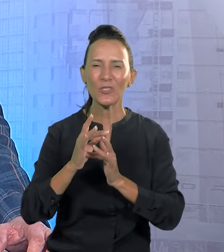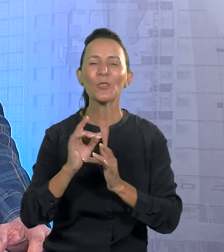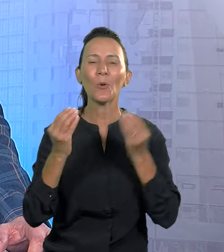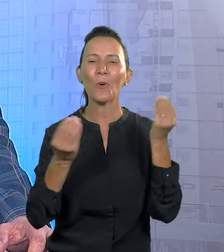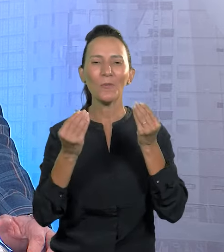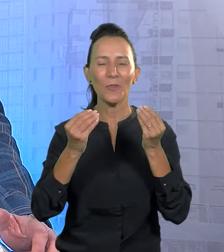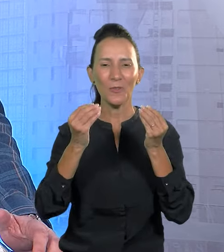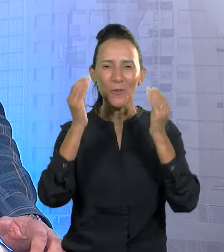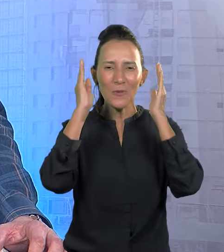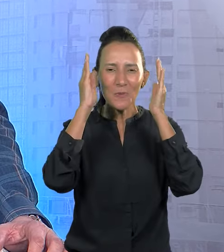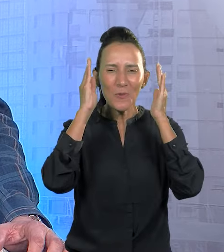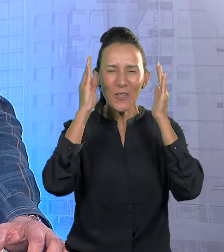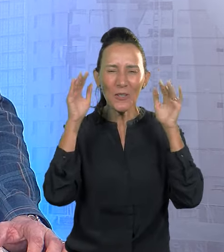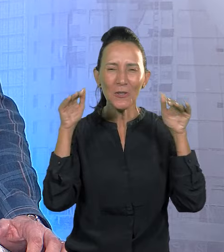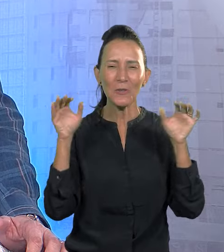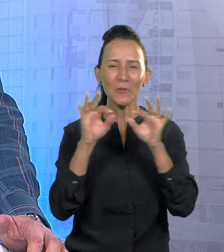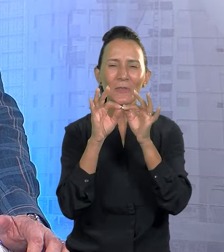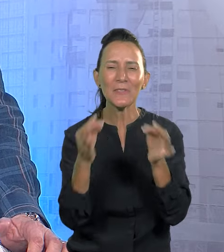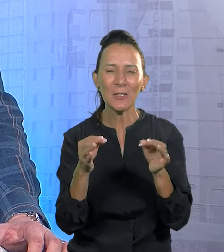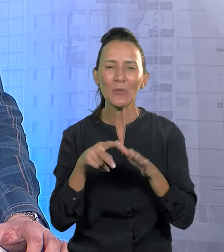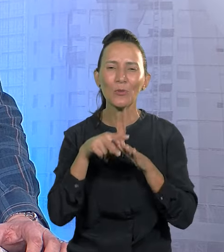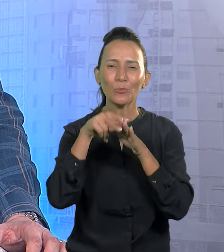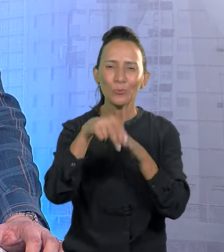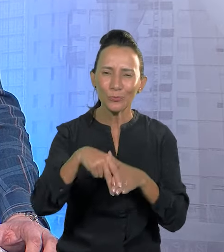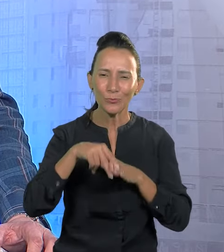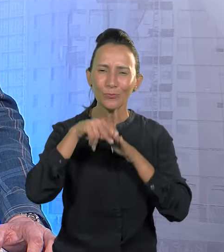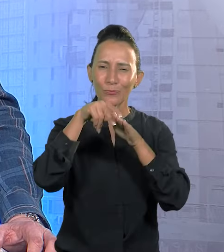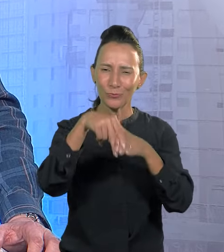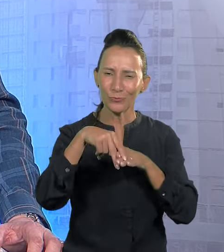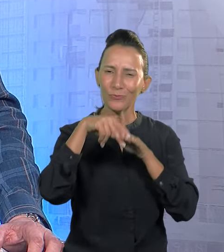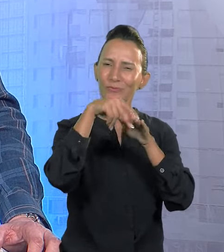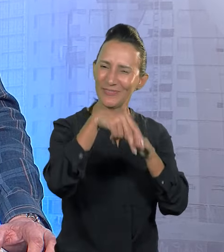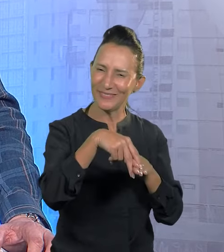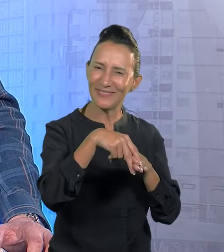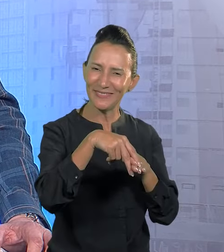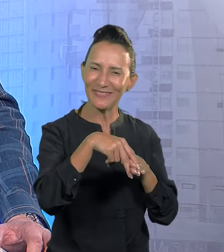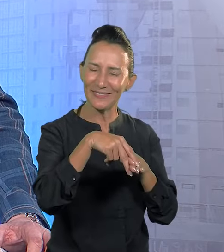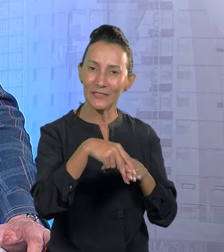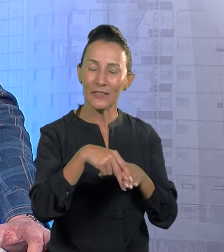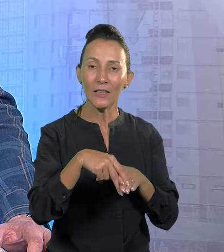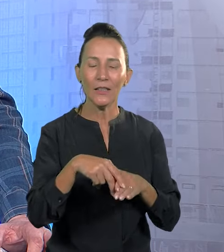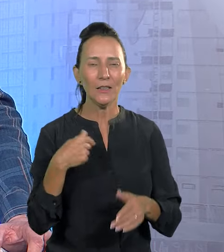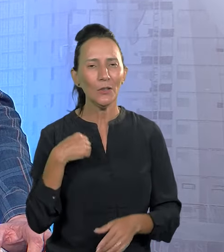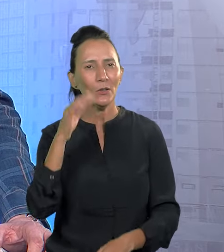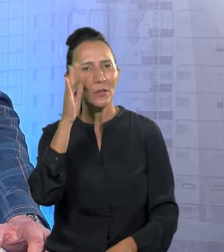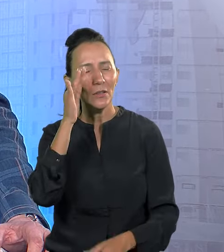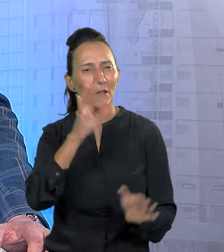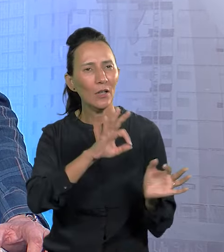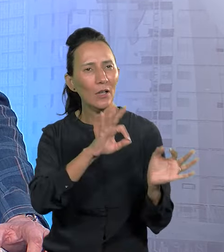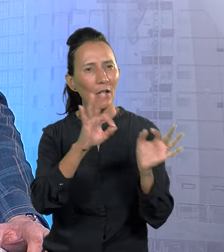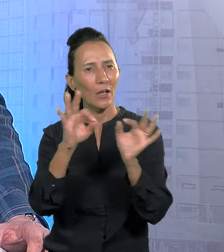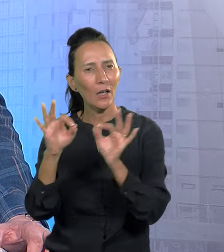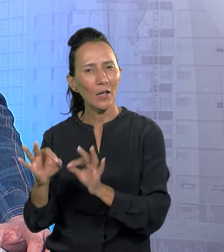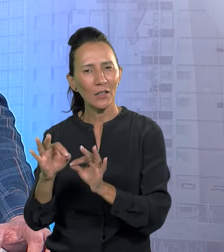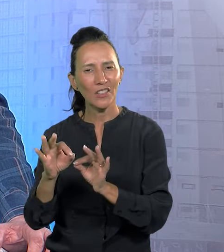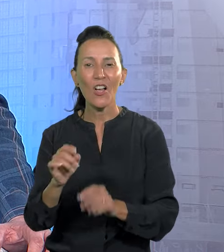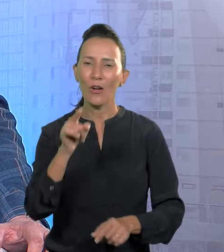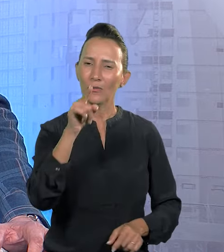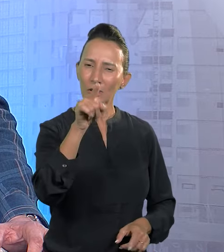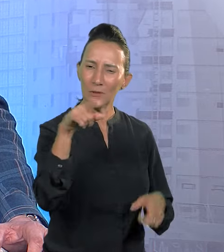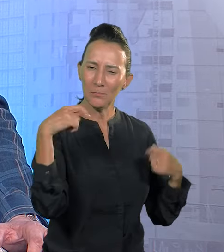forma triunfal, montado num burrinho, em Jerusalém, num jumentinho. E na conclusão daquela mensagem, ele me impactou tanto, que ele falou,